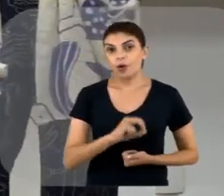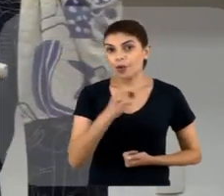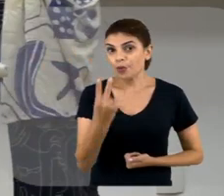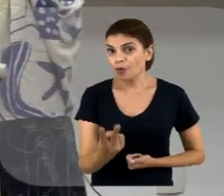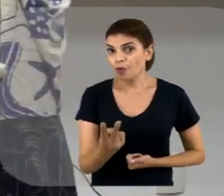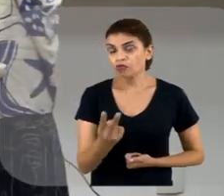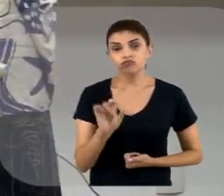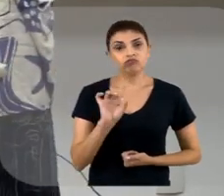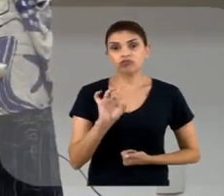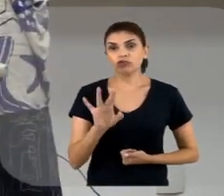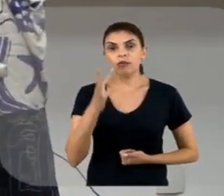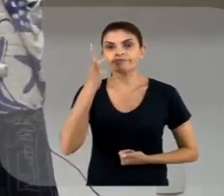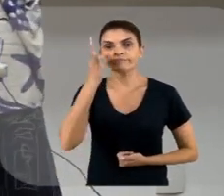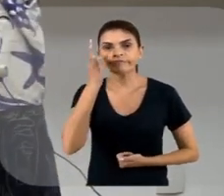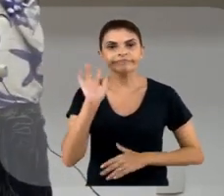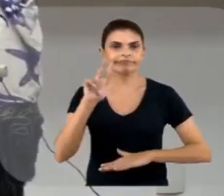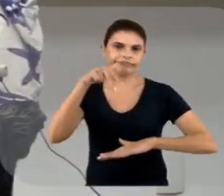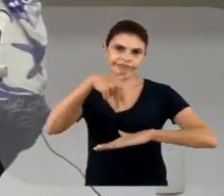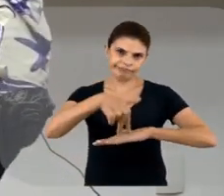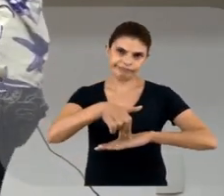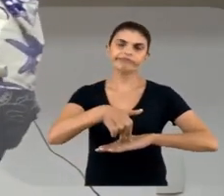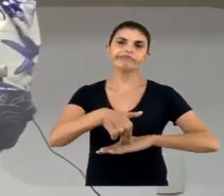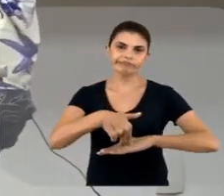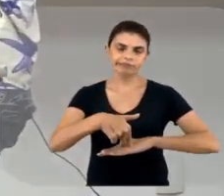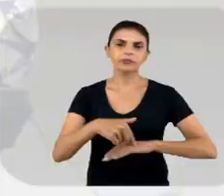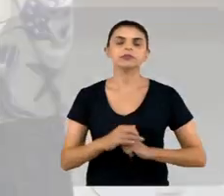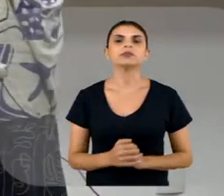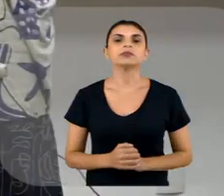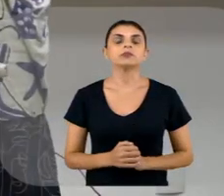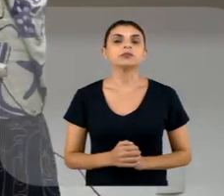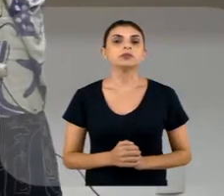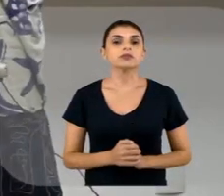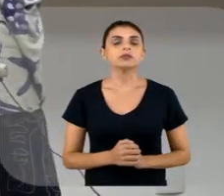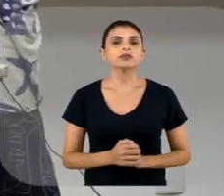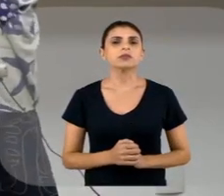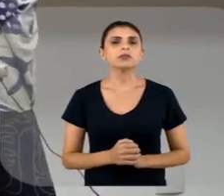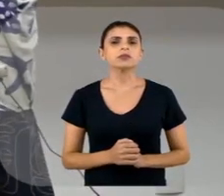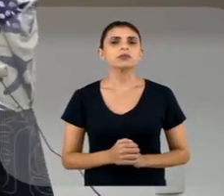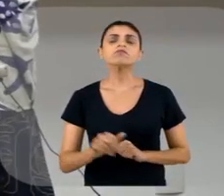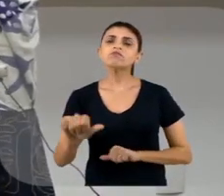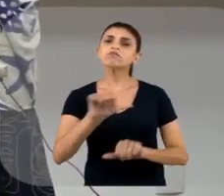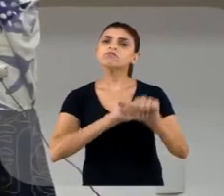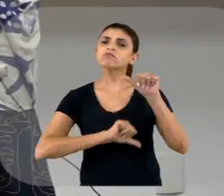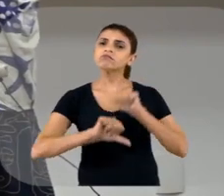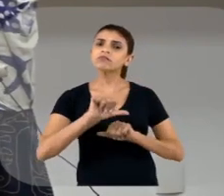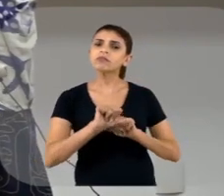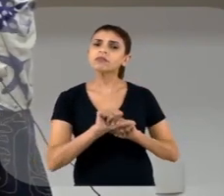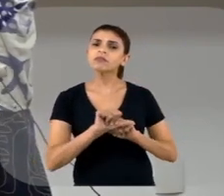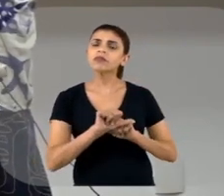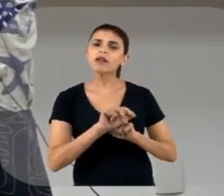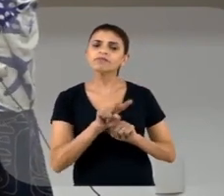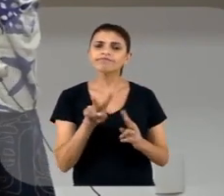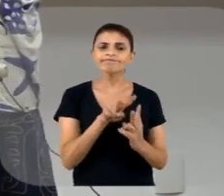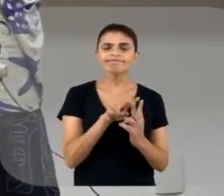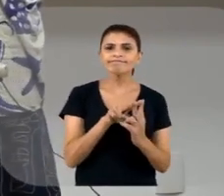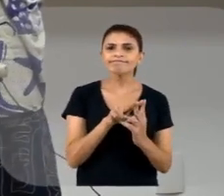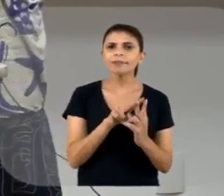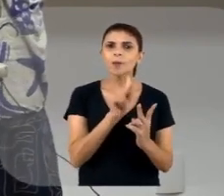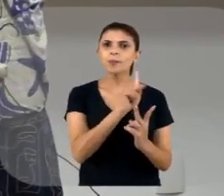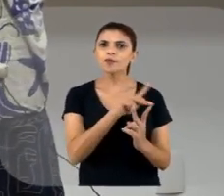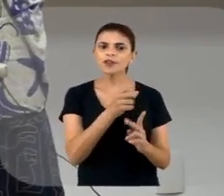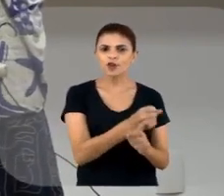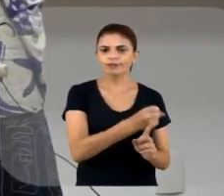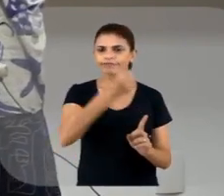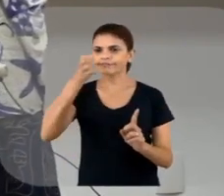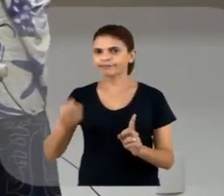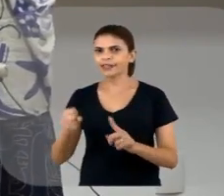ou só presencial mesmo, né, híbrido presencial. Como que a gente, entre aspas, tira esse